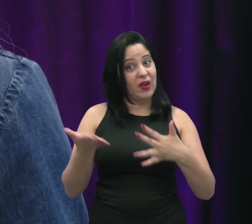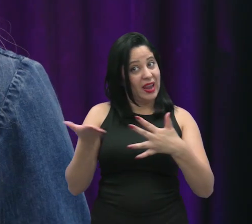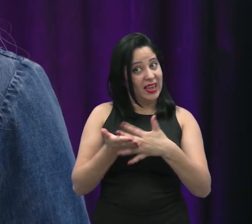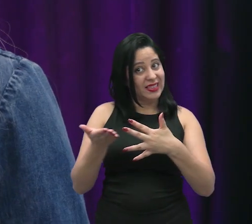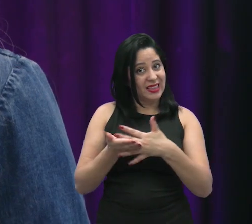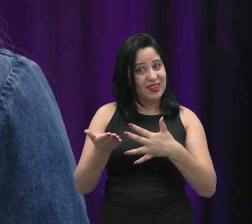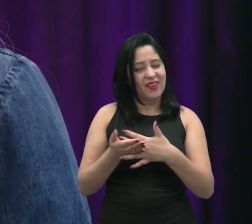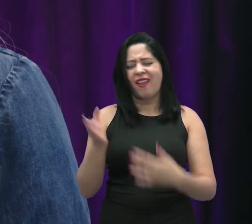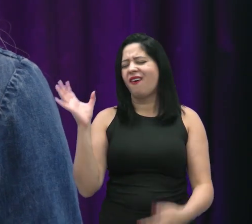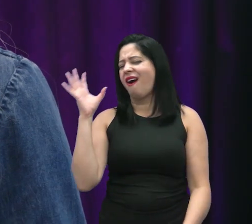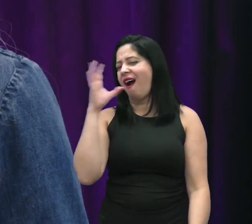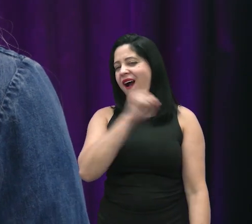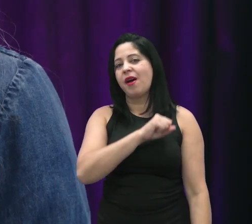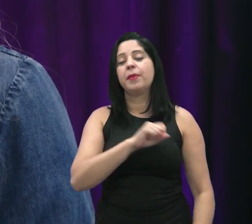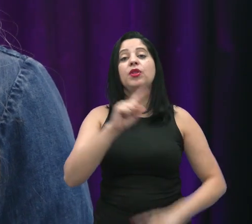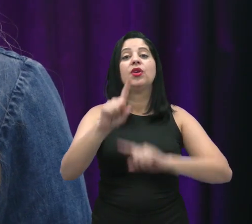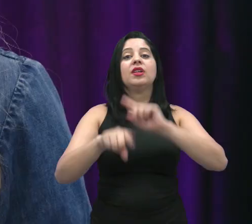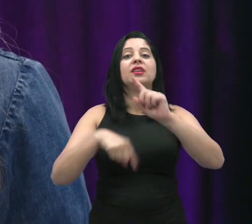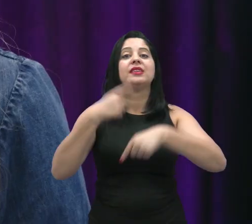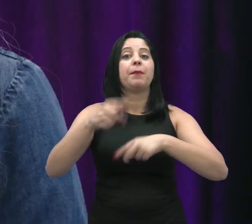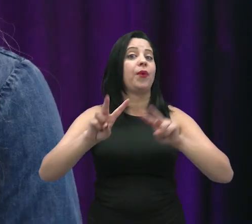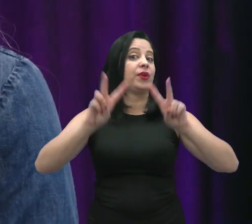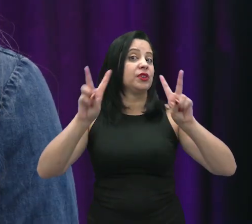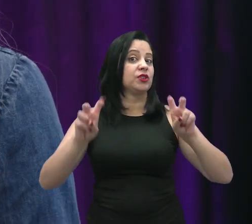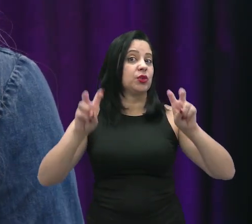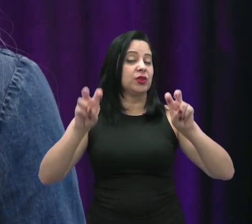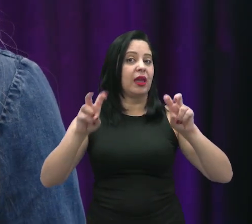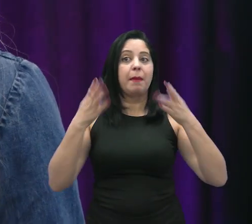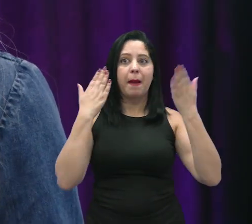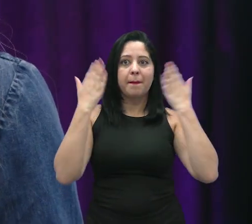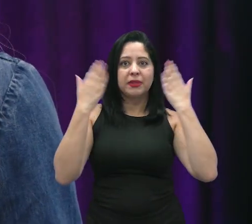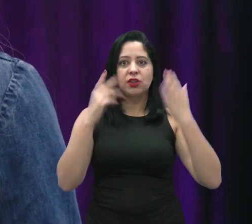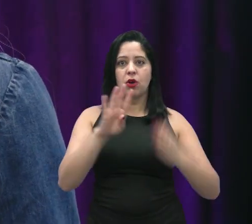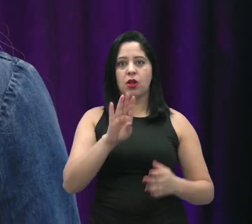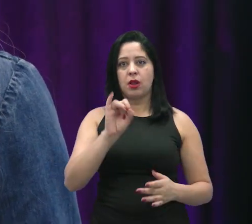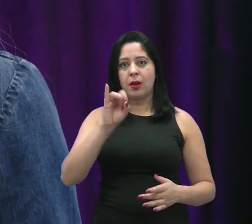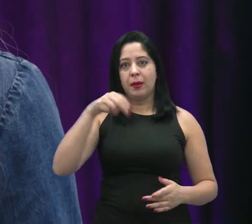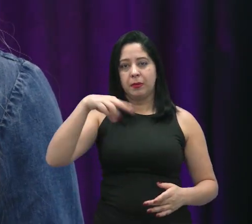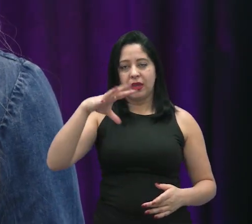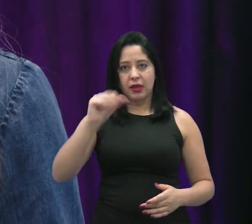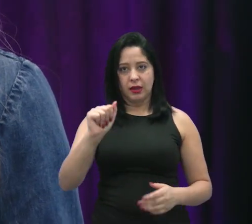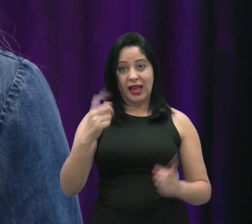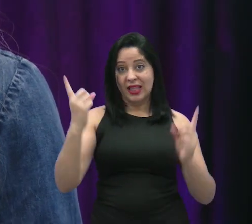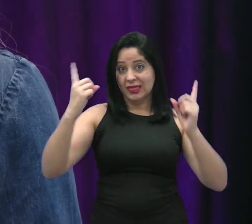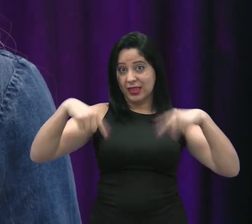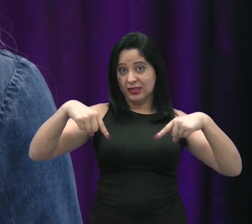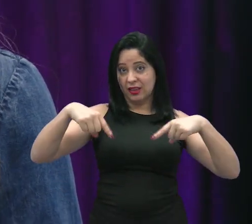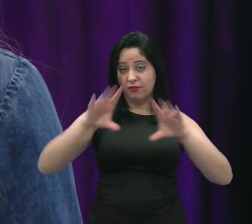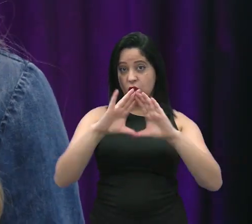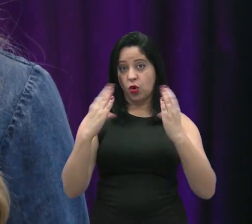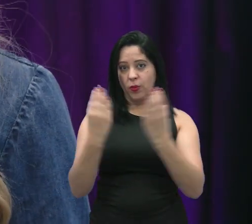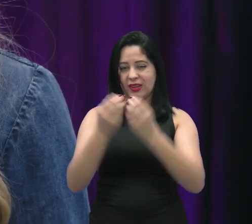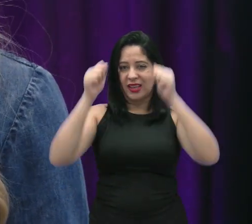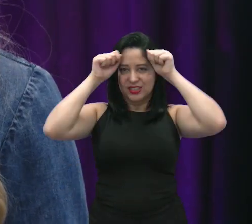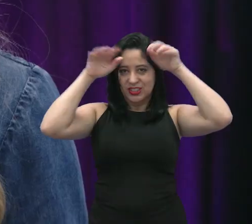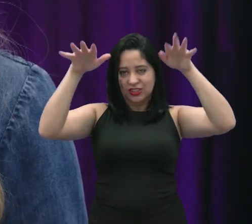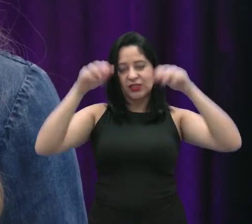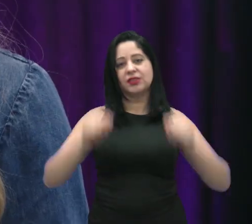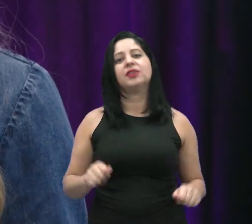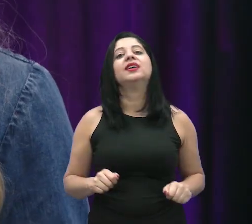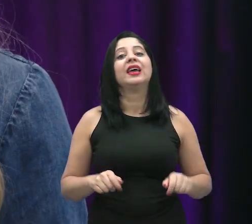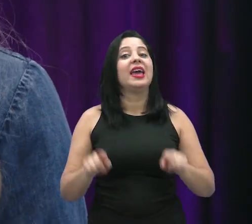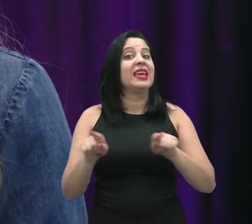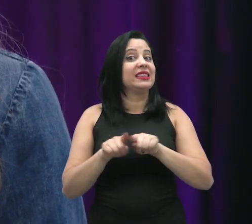breve intervalo, uma pausa, e no próximo bloco falaremos com a psicóloga Bianca Andrade sobre os desafios da comunidade autista.